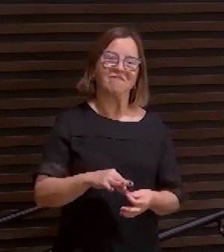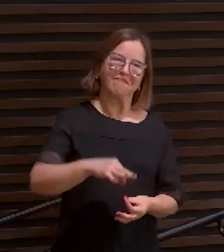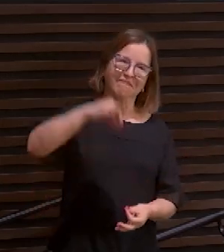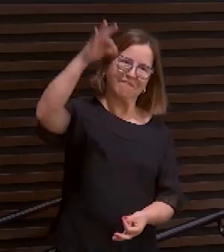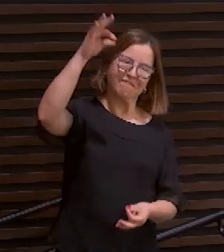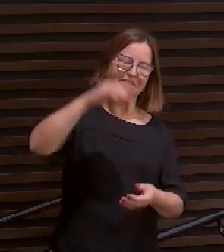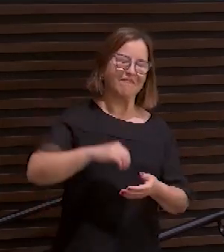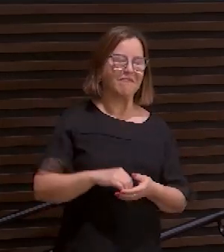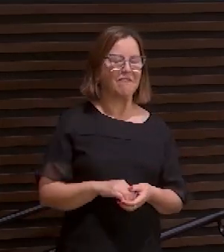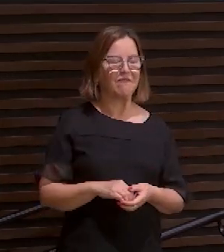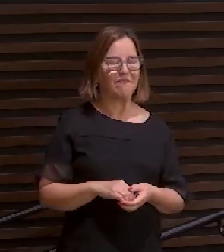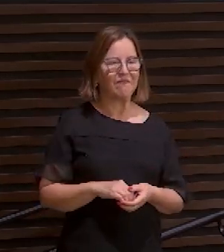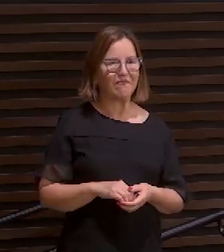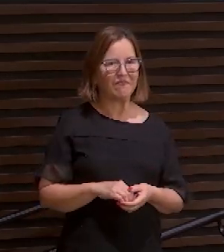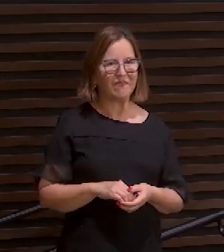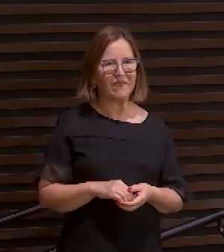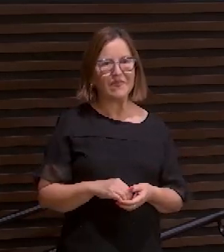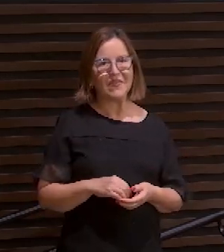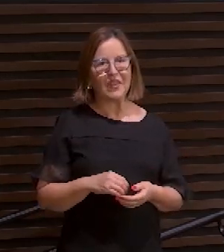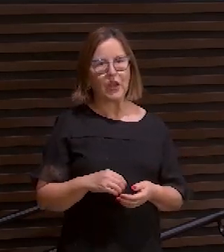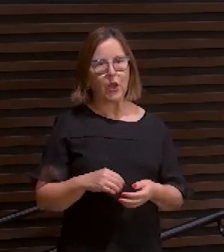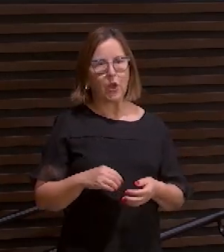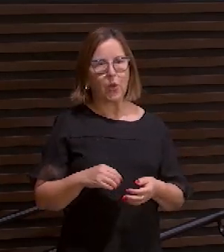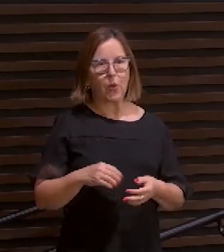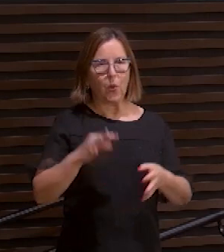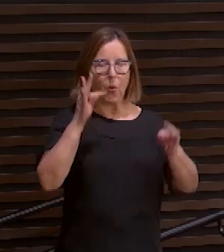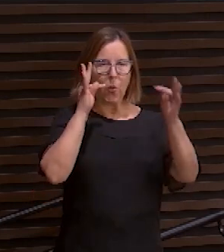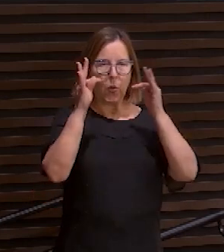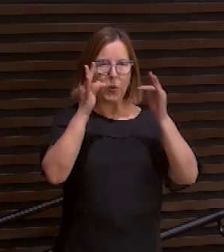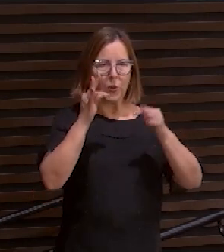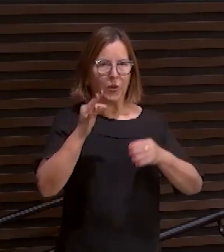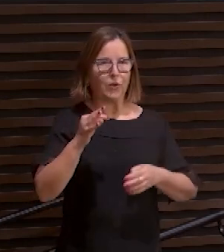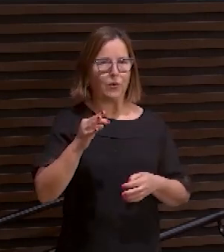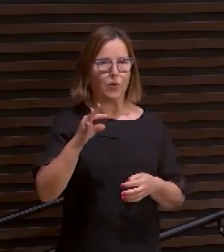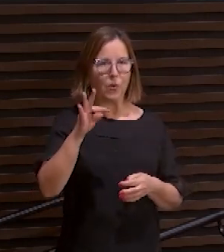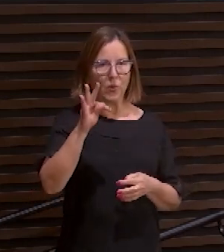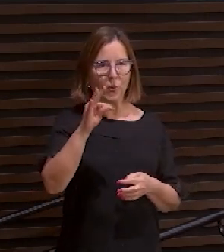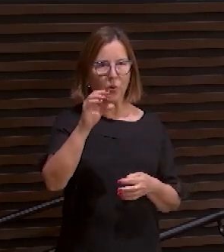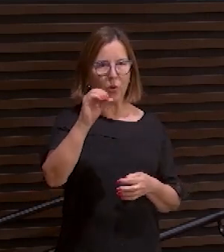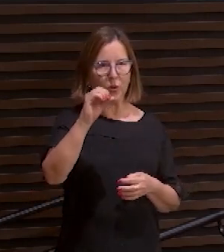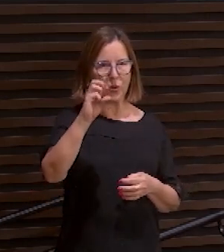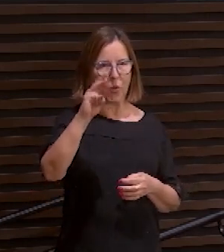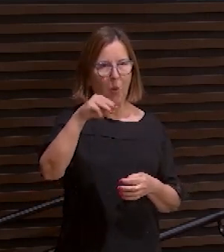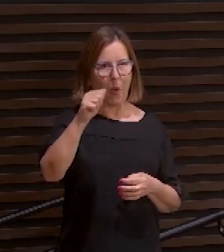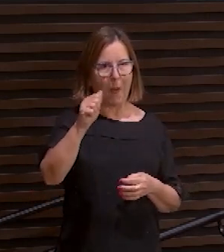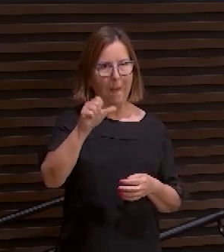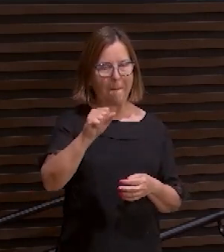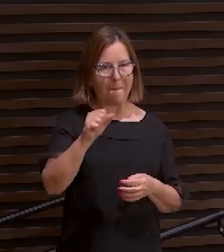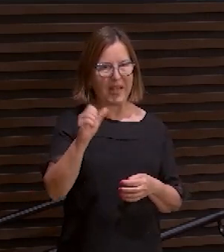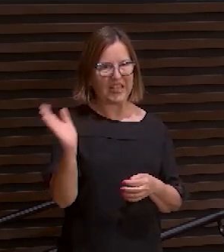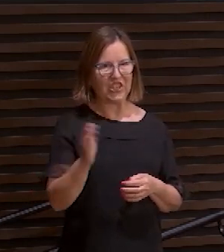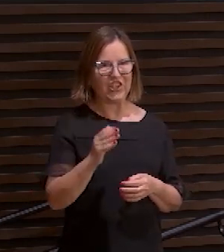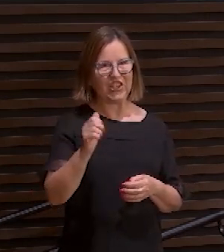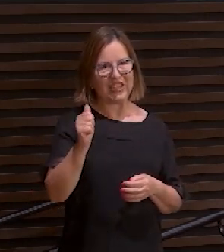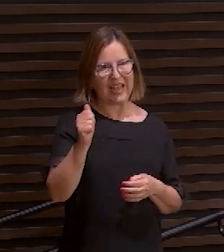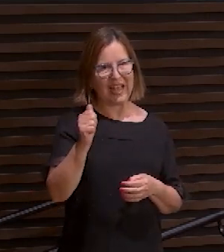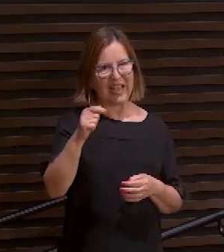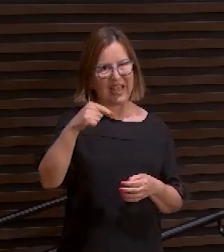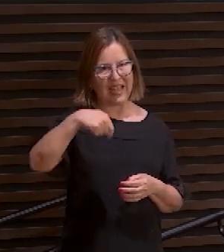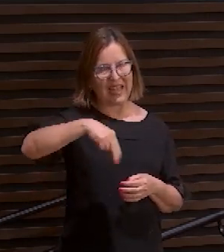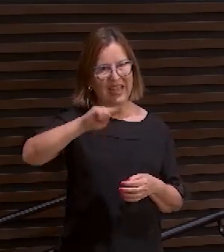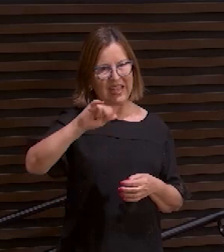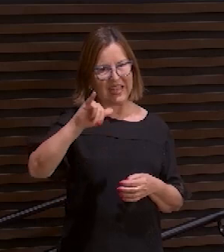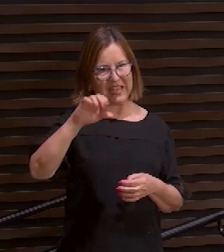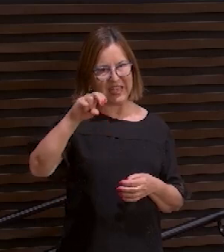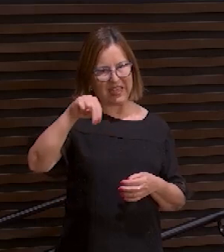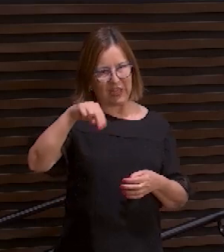São Tomás de Aquino, um teólogo católico, ele disse: nada há no intelecto